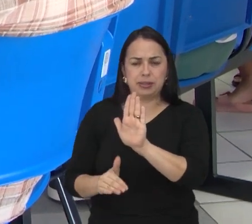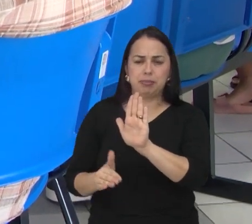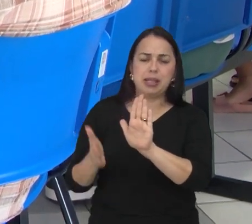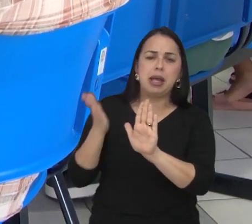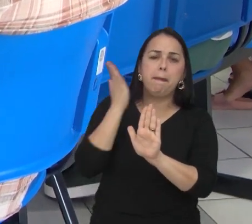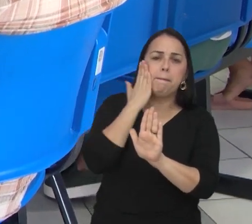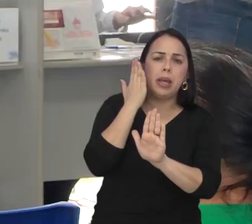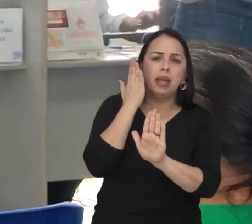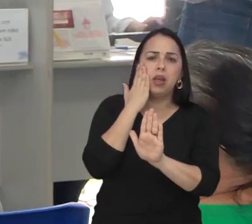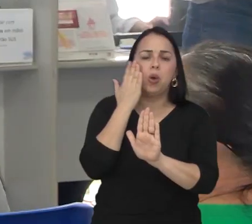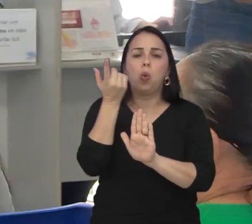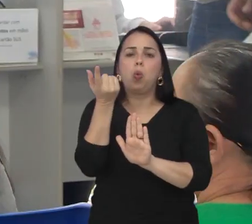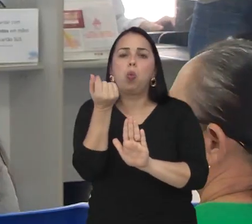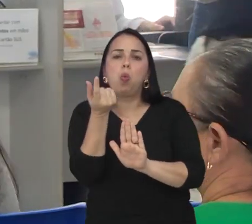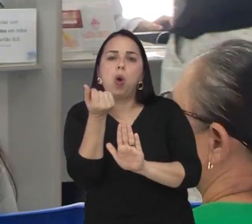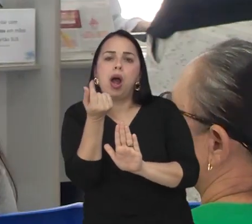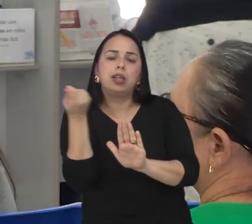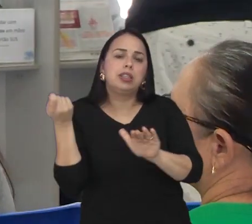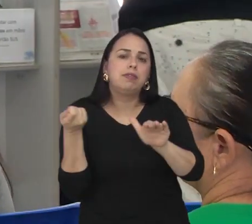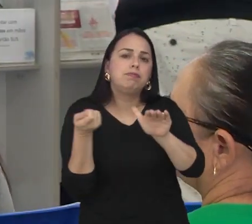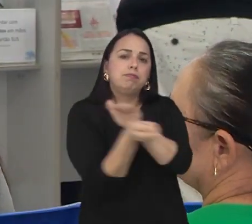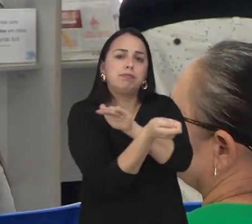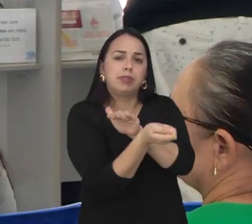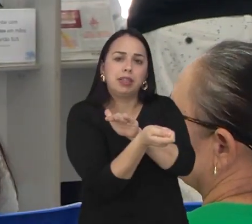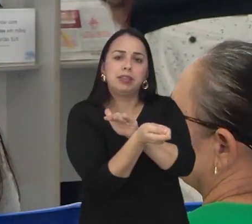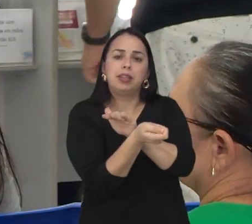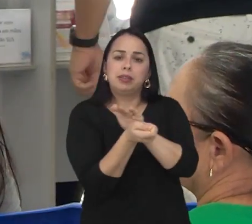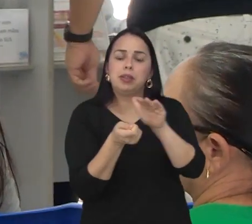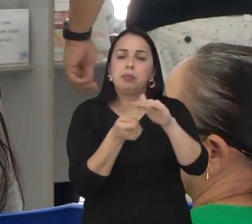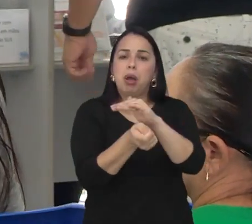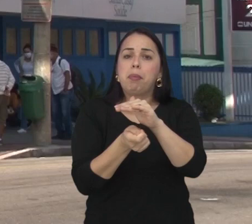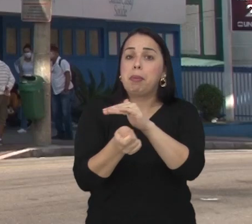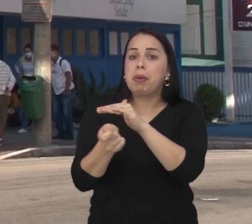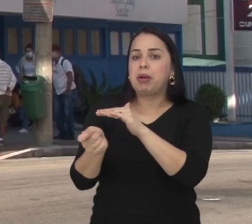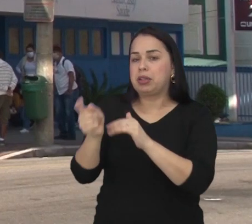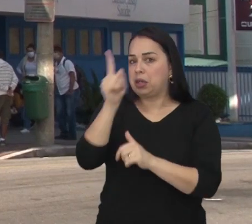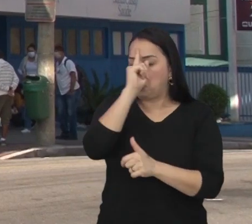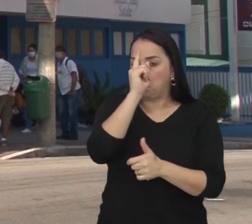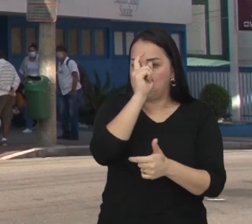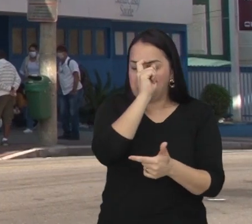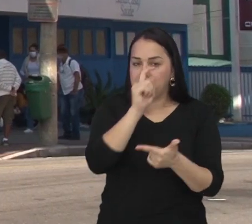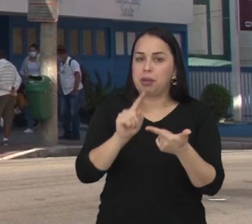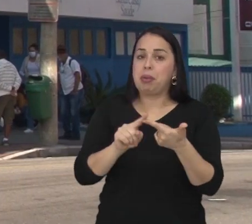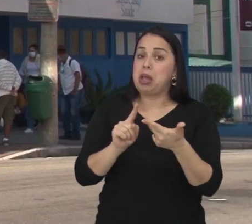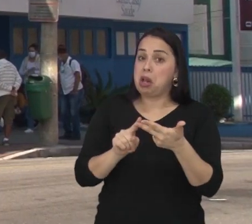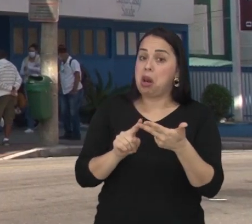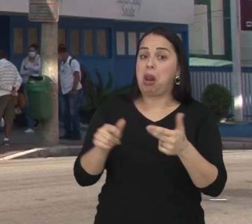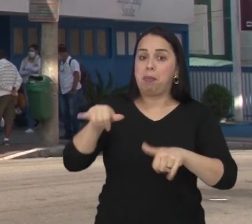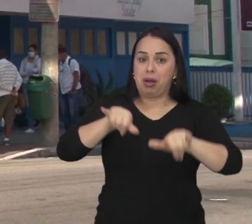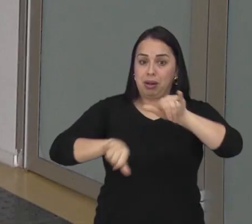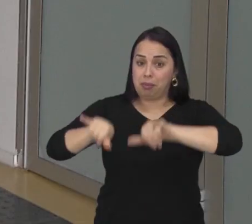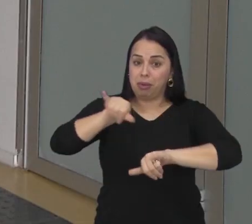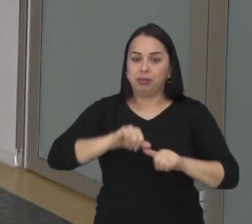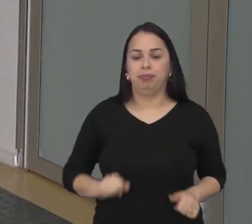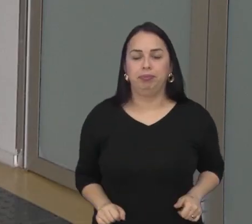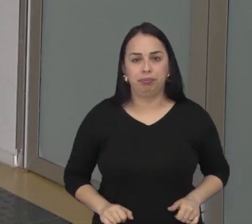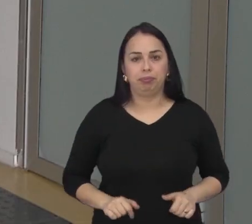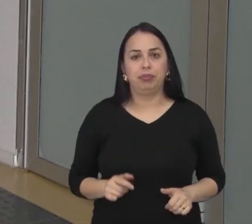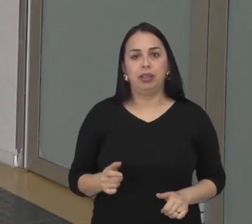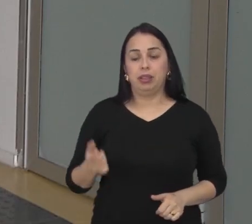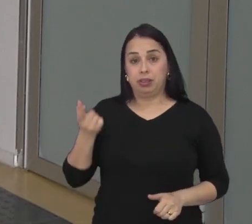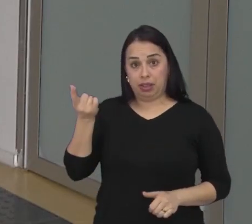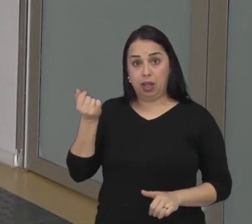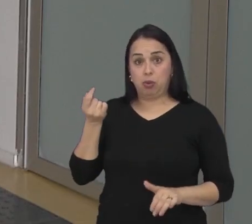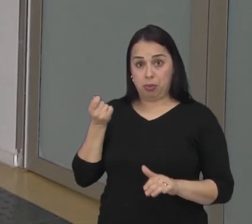rede para definir a quantia que será repassada pelo governo aos hospitais Clínicas e Laboratórios tem um recurso